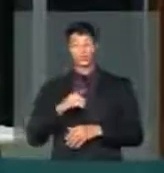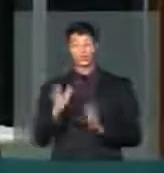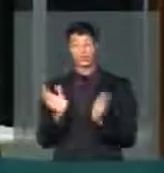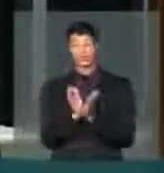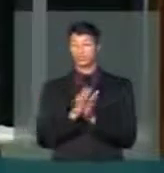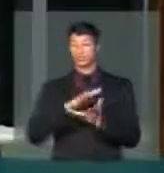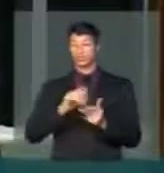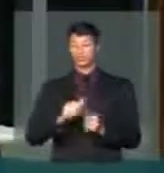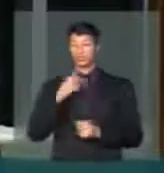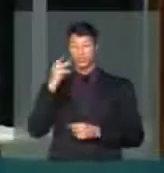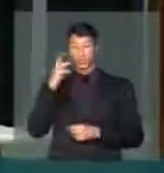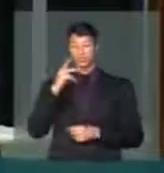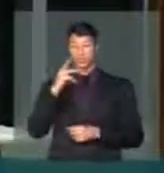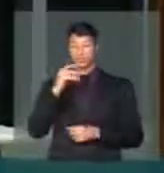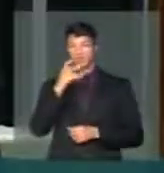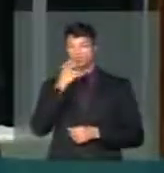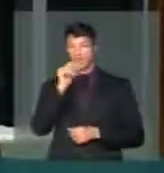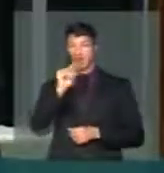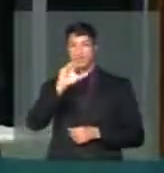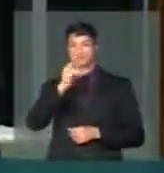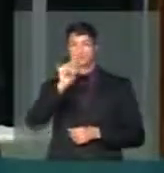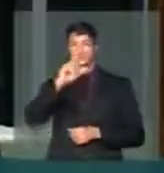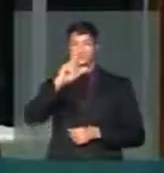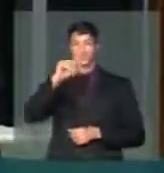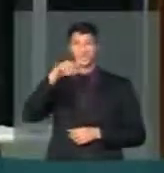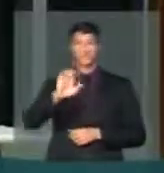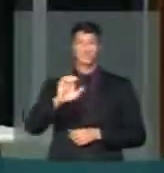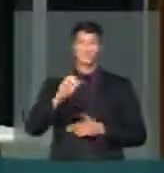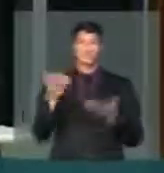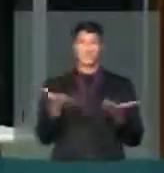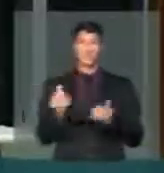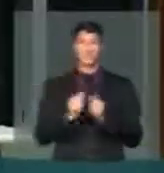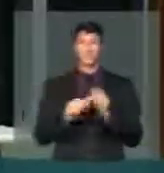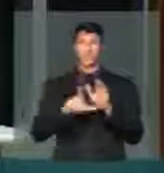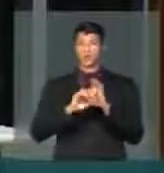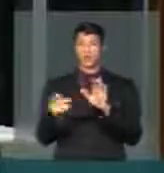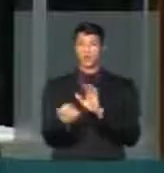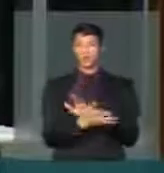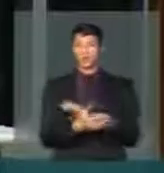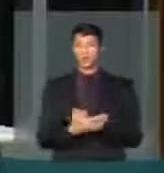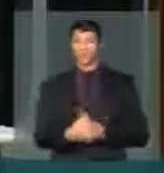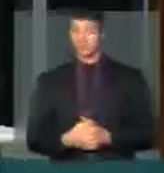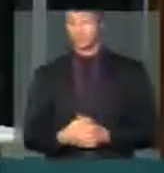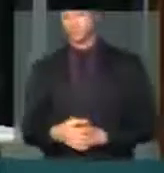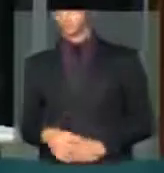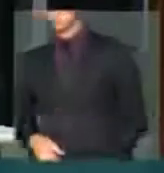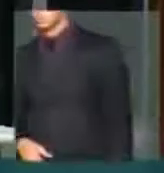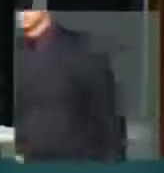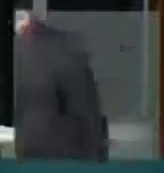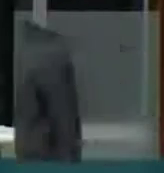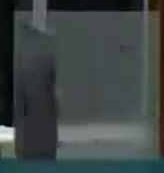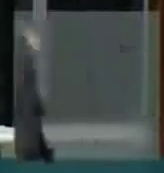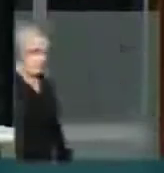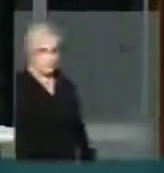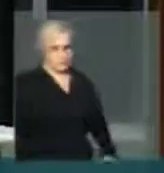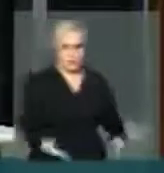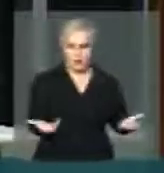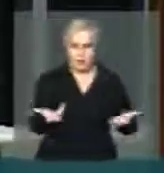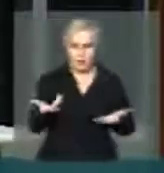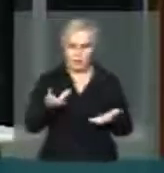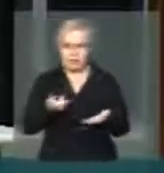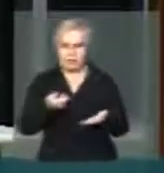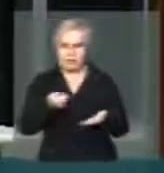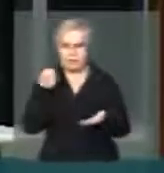mundo, que é o parlamentarismo do acharque. Agora, com essa legislação que se quer impor no Brasil, a toque de caixa em